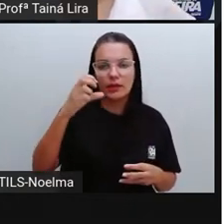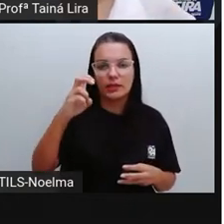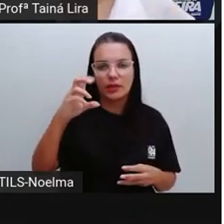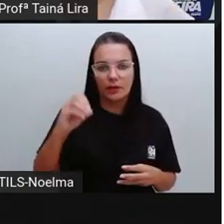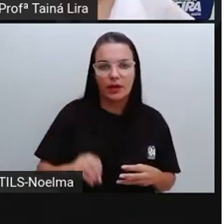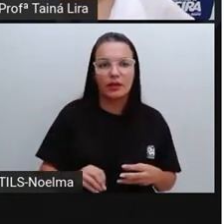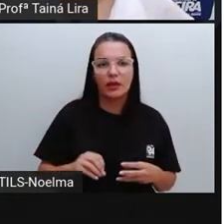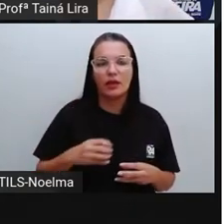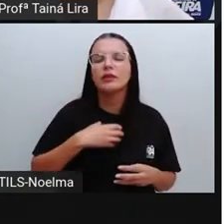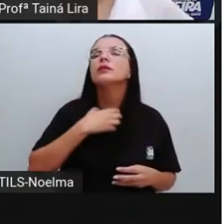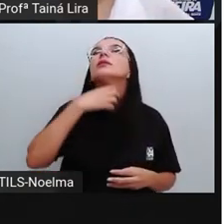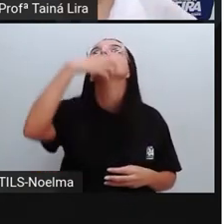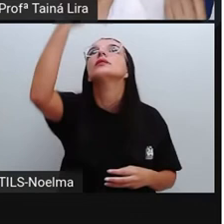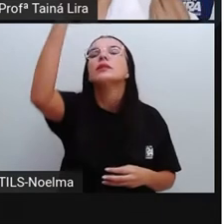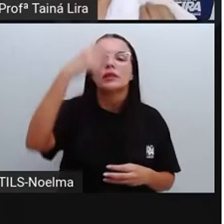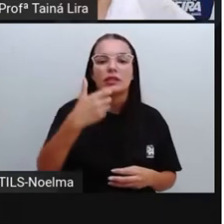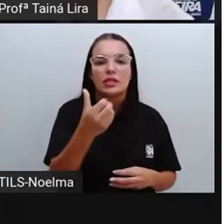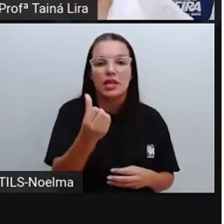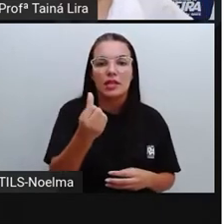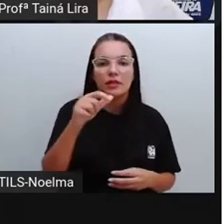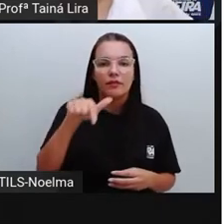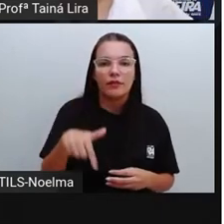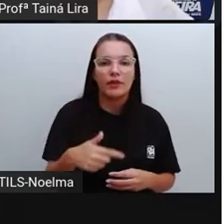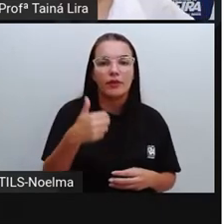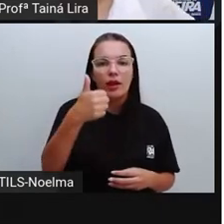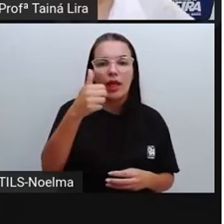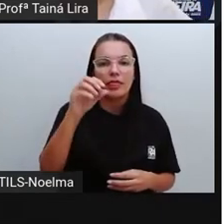6,50 metros. E a girafa,